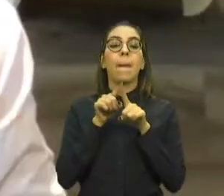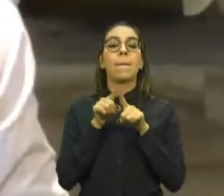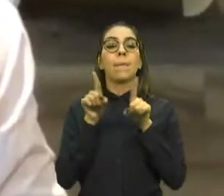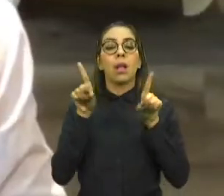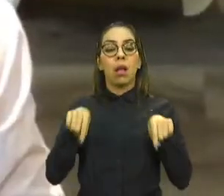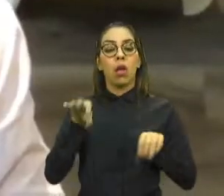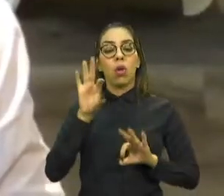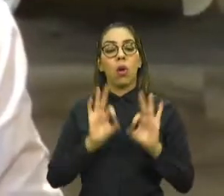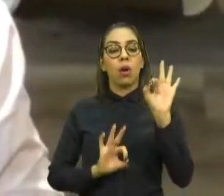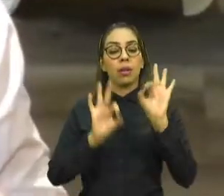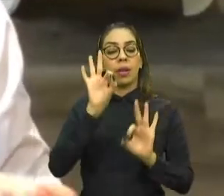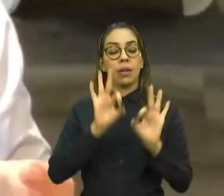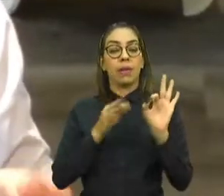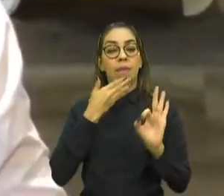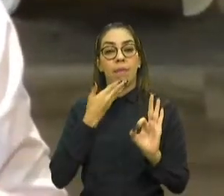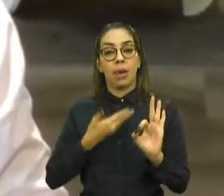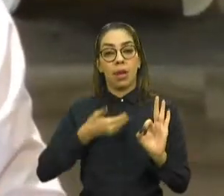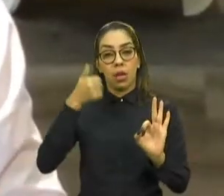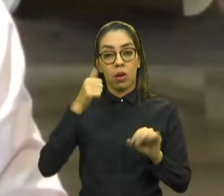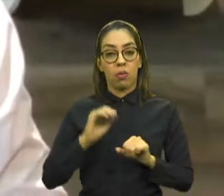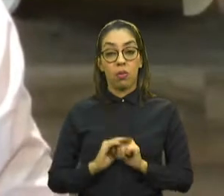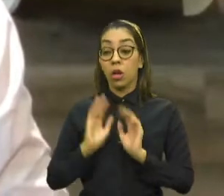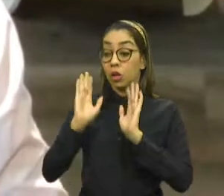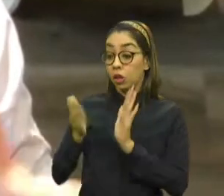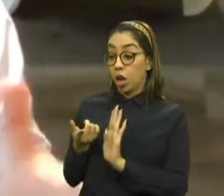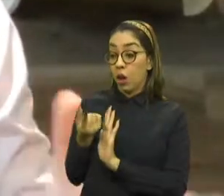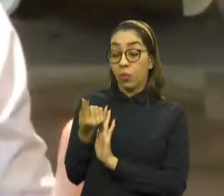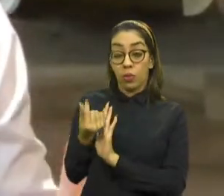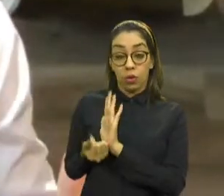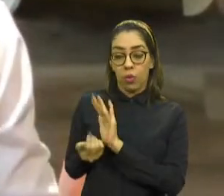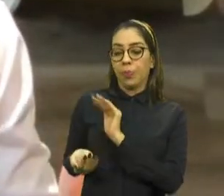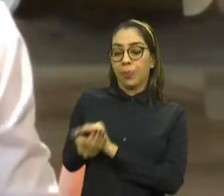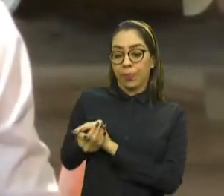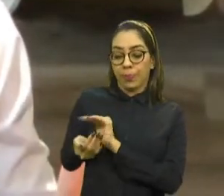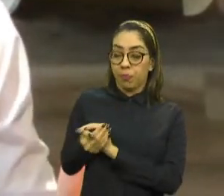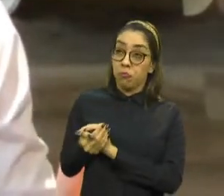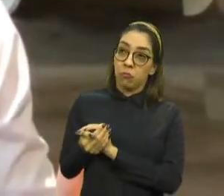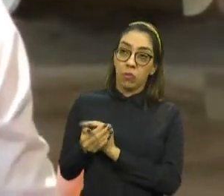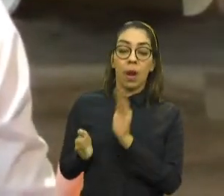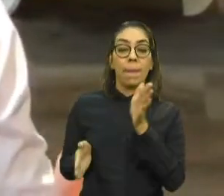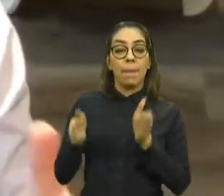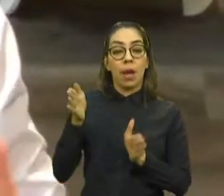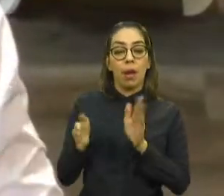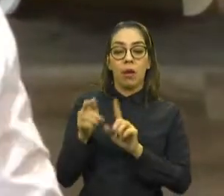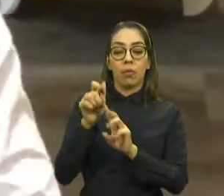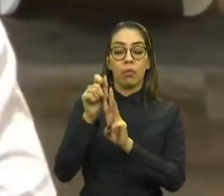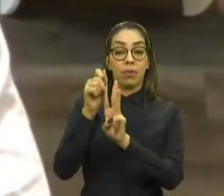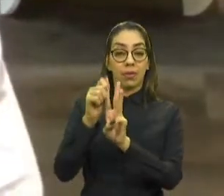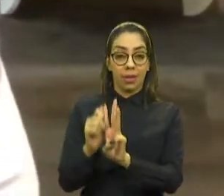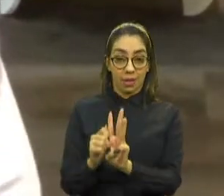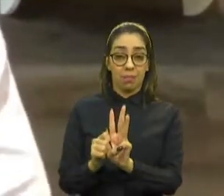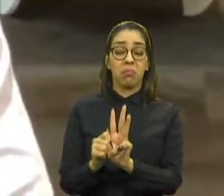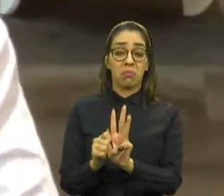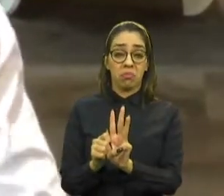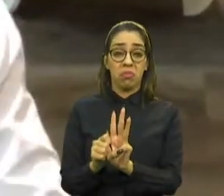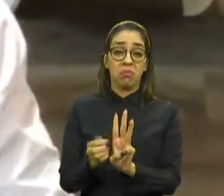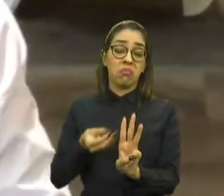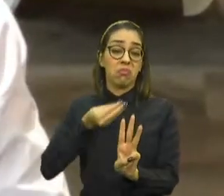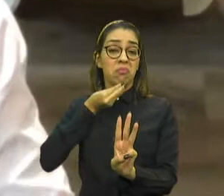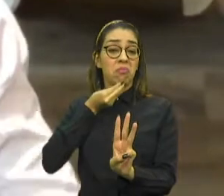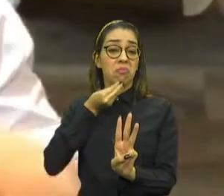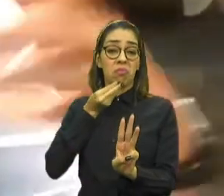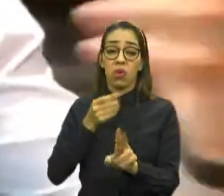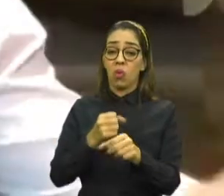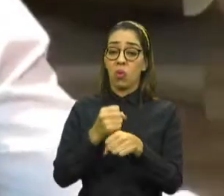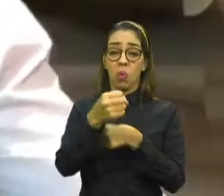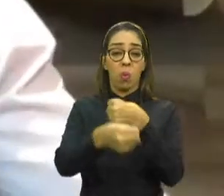Esse mesmo recurso que eu estaria aplicando agora, em 3 meses, eu aplicaria ele no próximo ano ou em